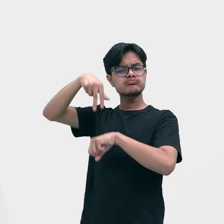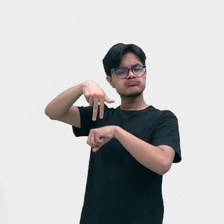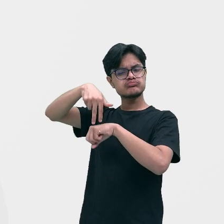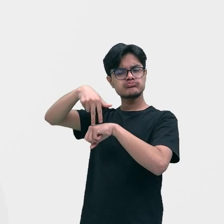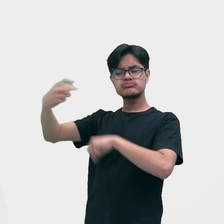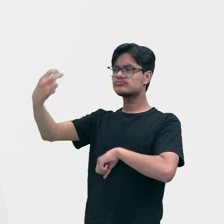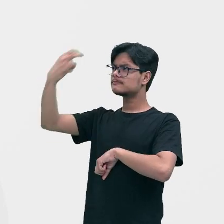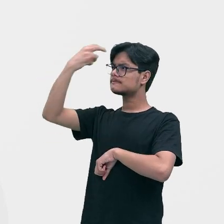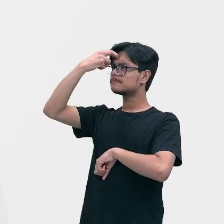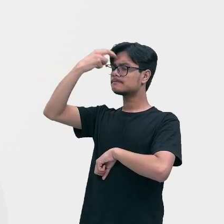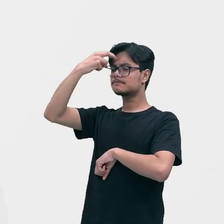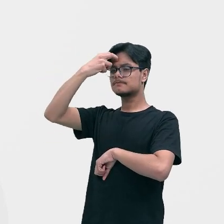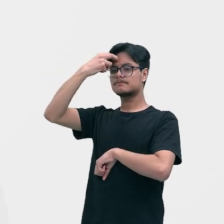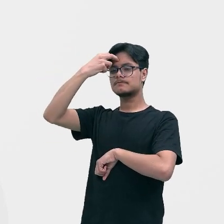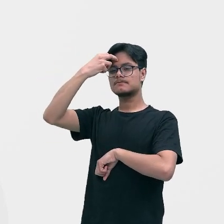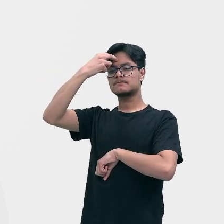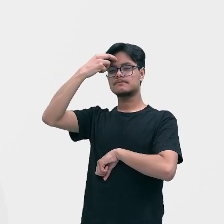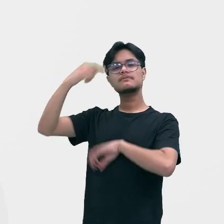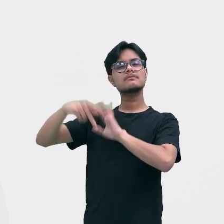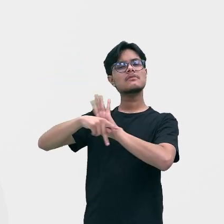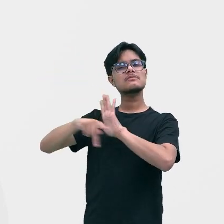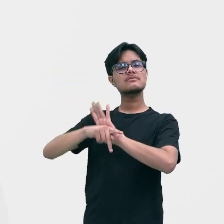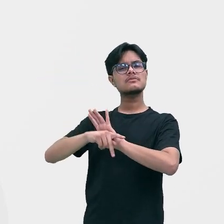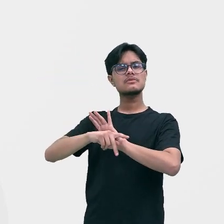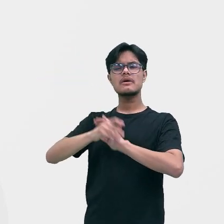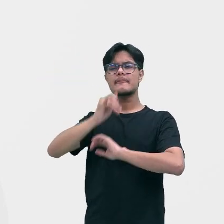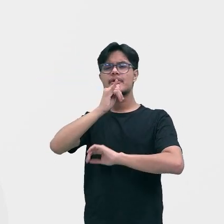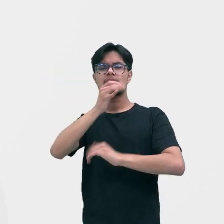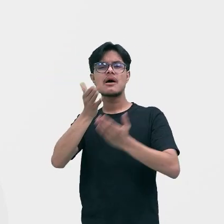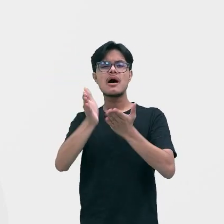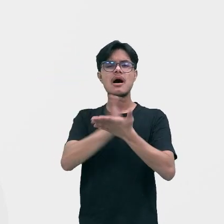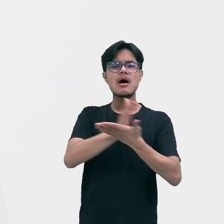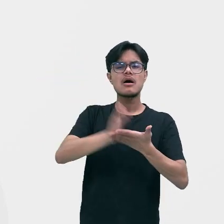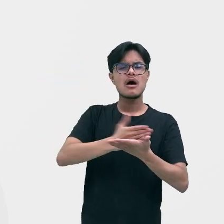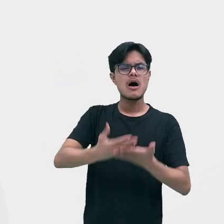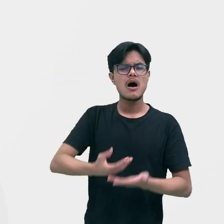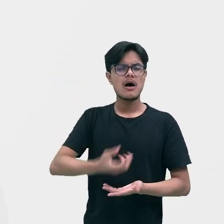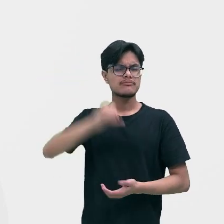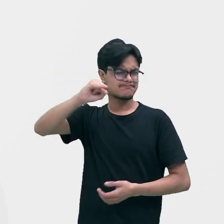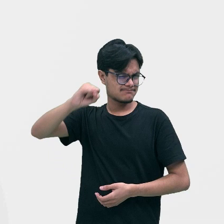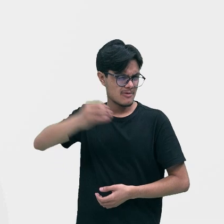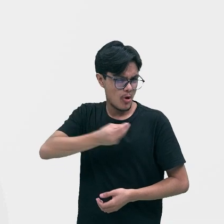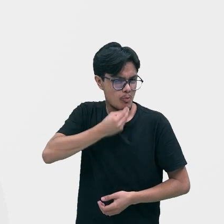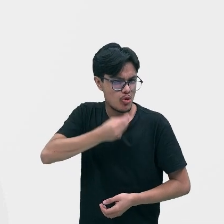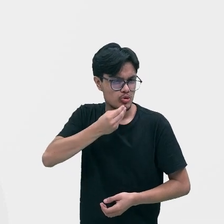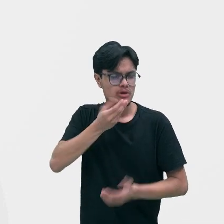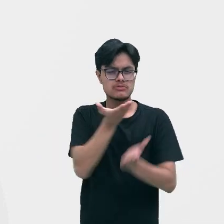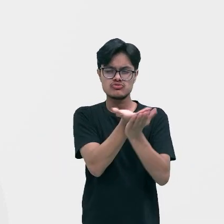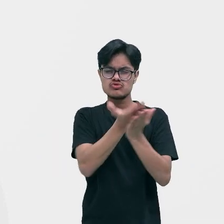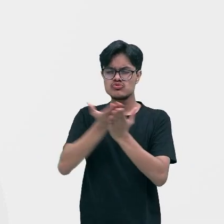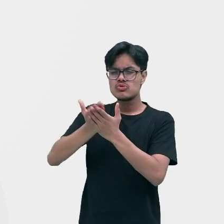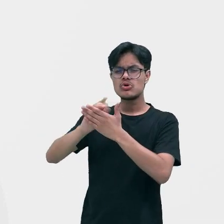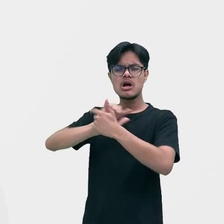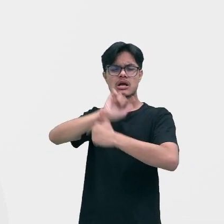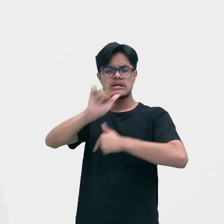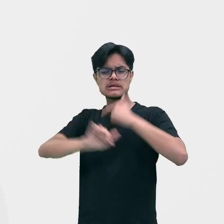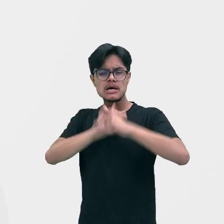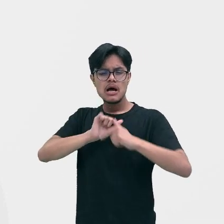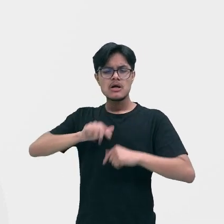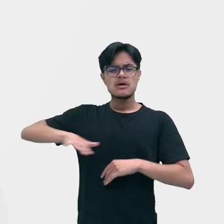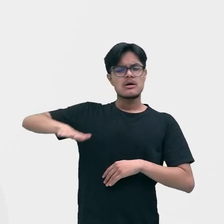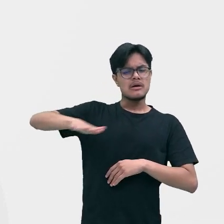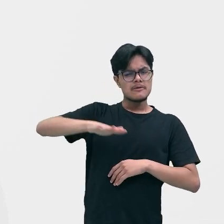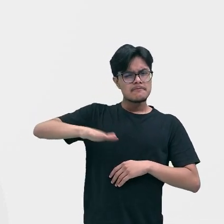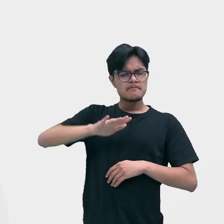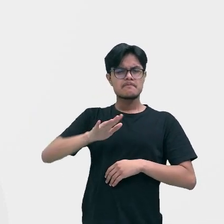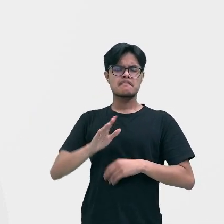ocupa, as oportunidades de estudo, de trabalho, de inserção ou de exclusão